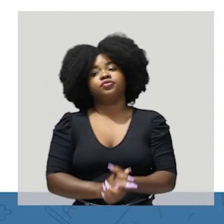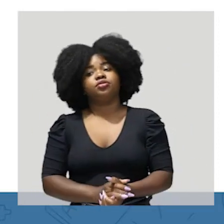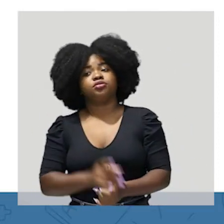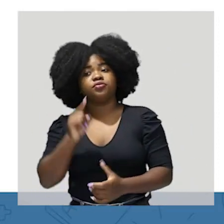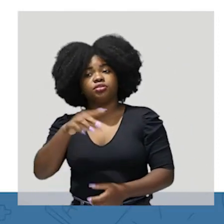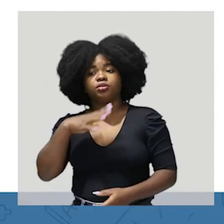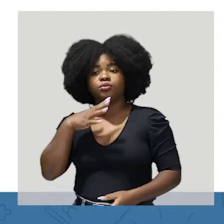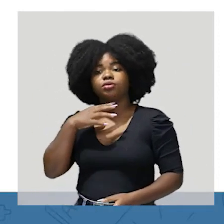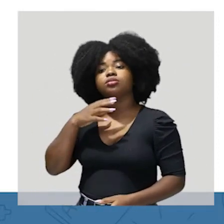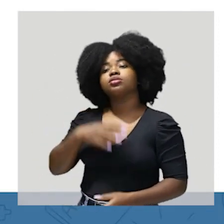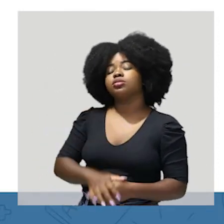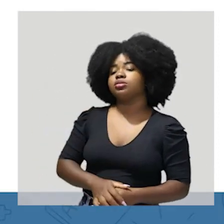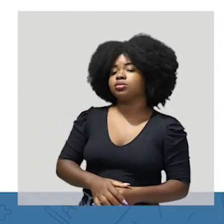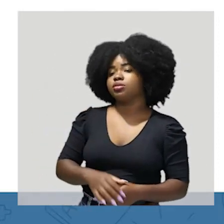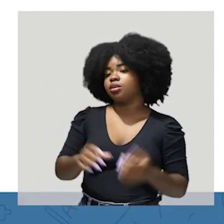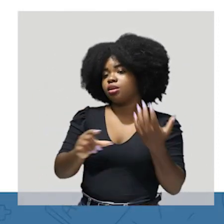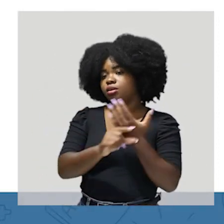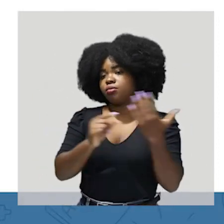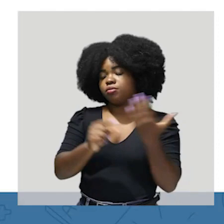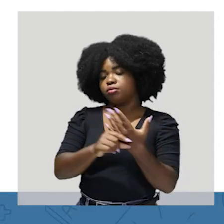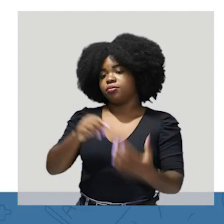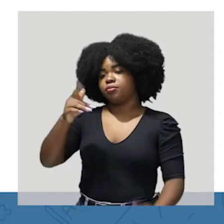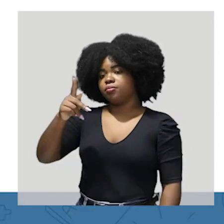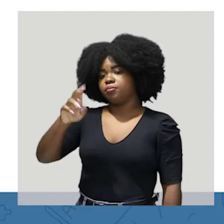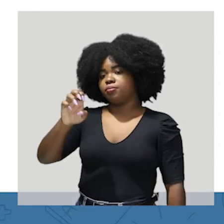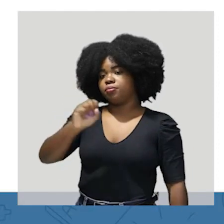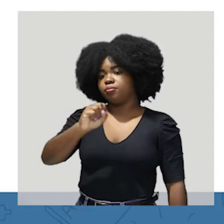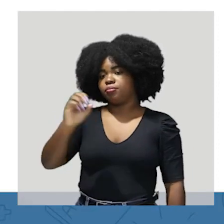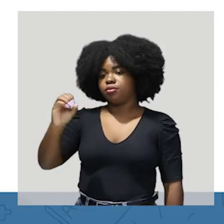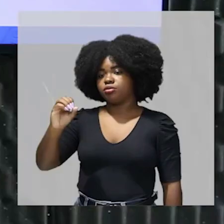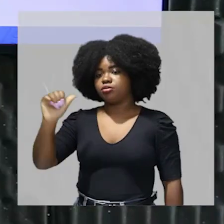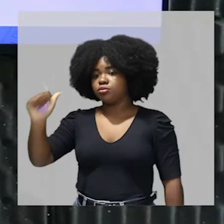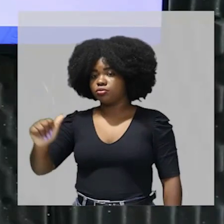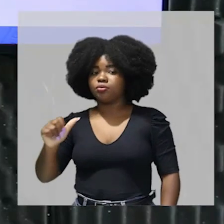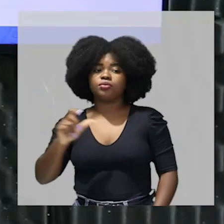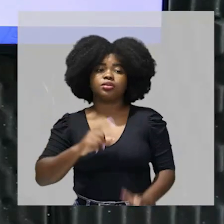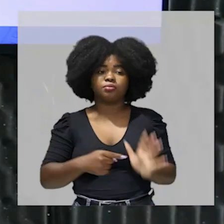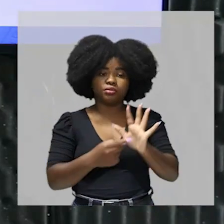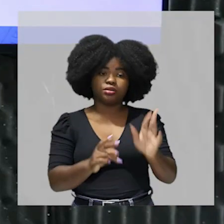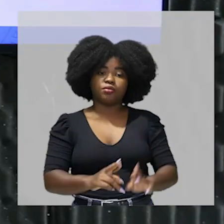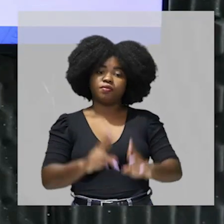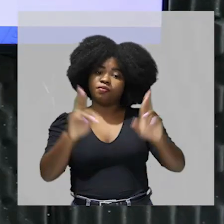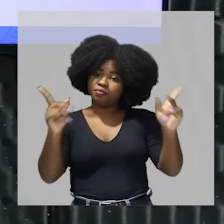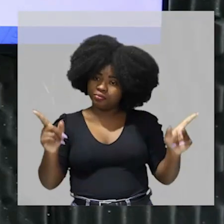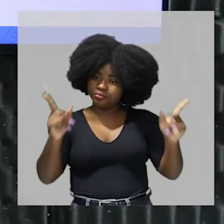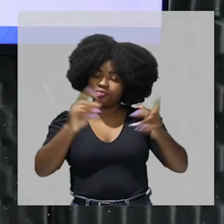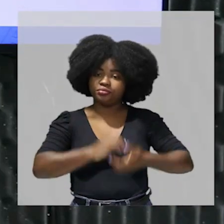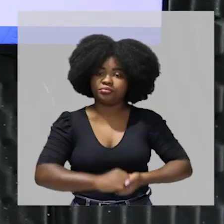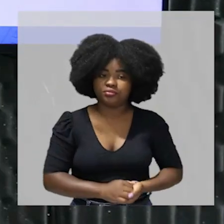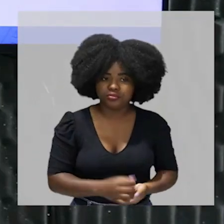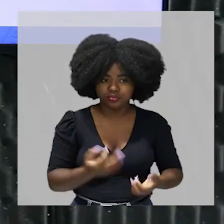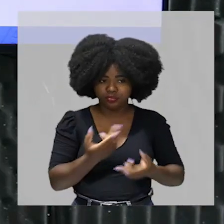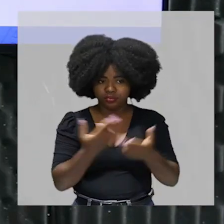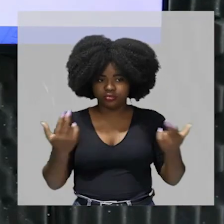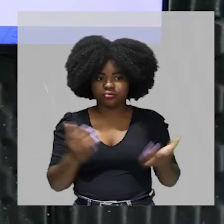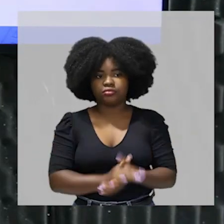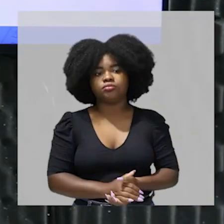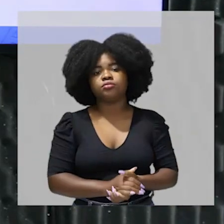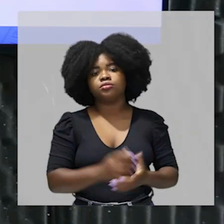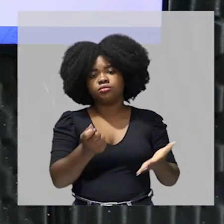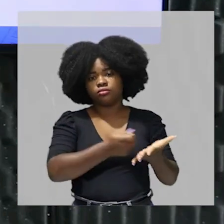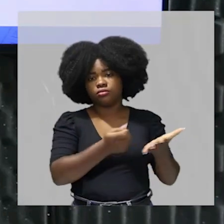não saber que ele tinha heterônimos onde ele se apresentava de diversas formas é isso então ele é escritor da primeira